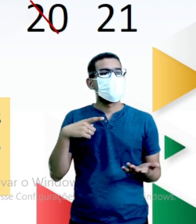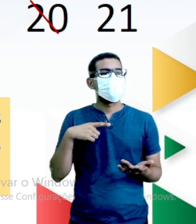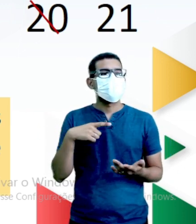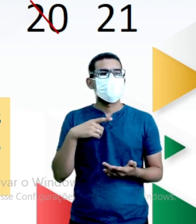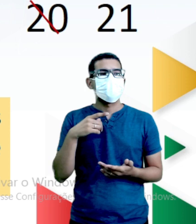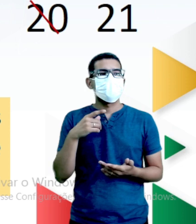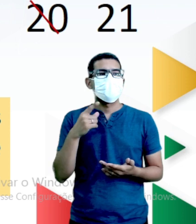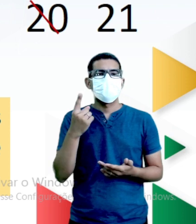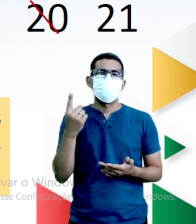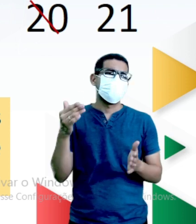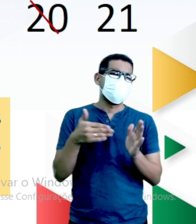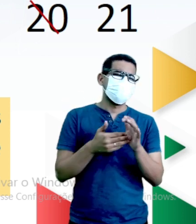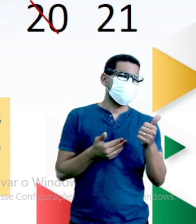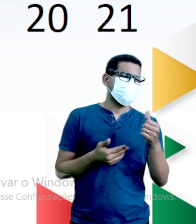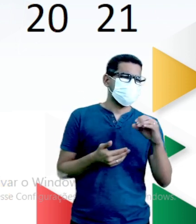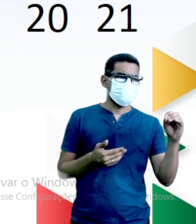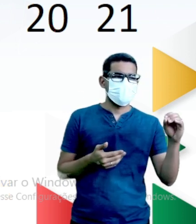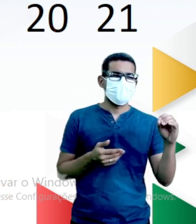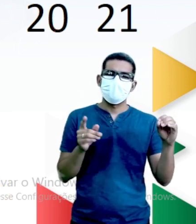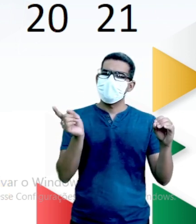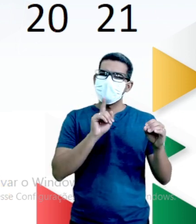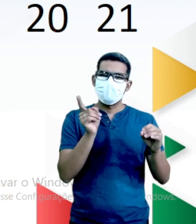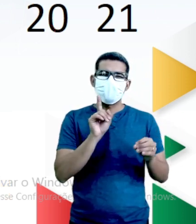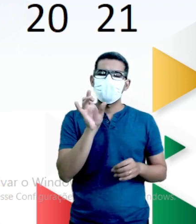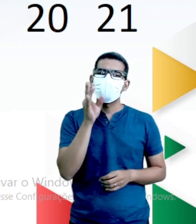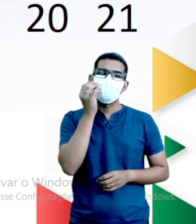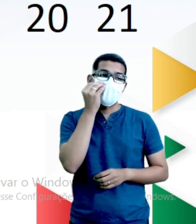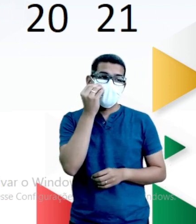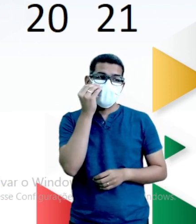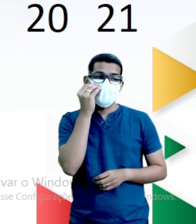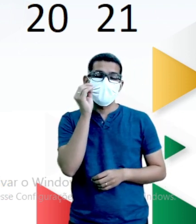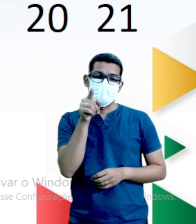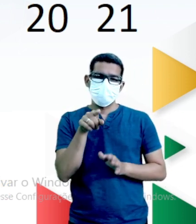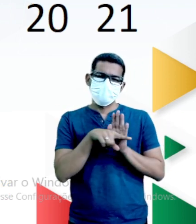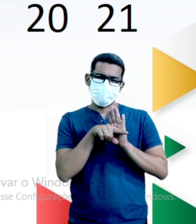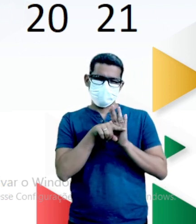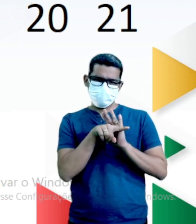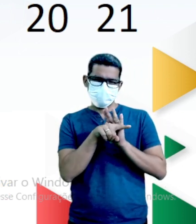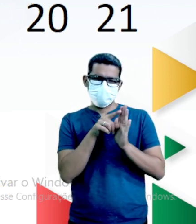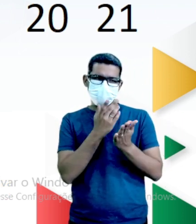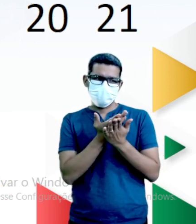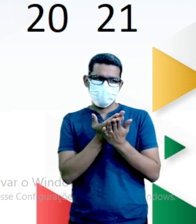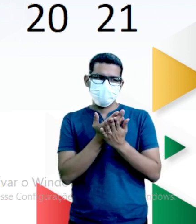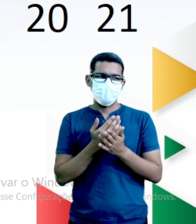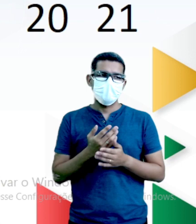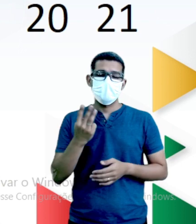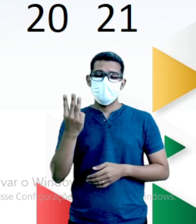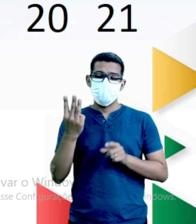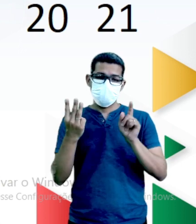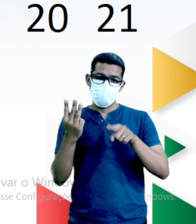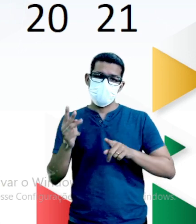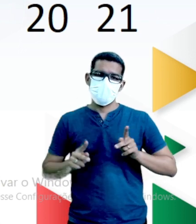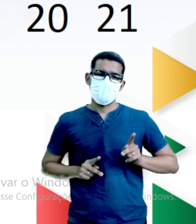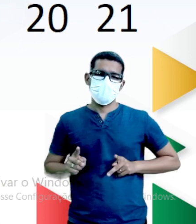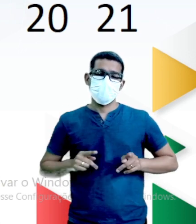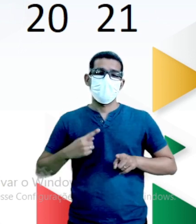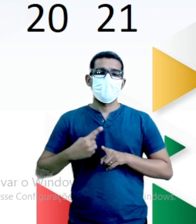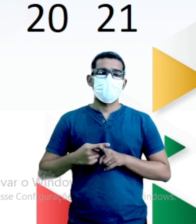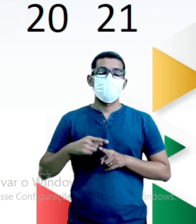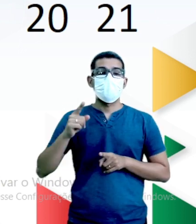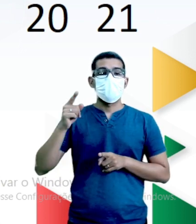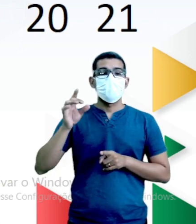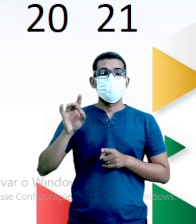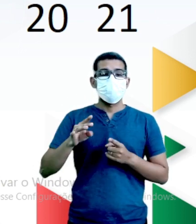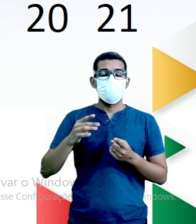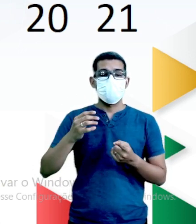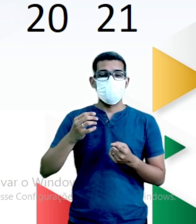colocar. Não, vai não, né? Mas é um teste para você verificar até 100, beleza? O 3 é primo, porque só divide ele mesmo